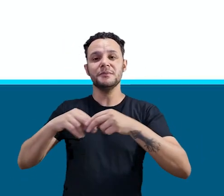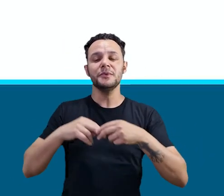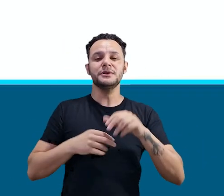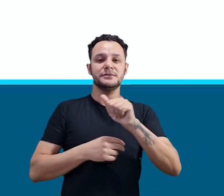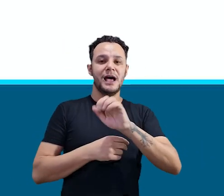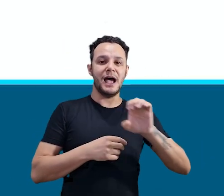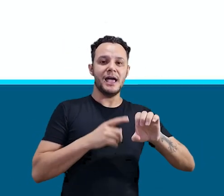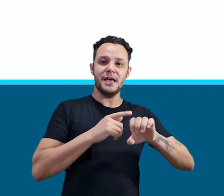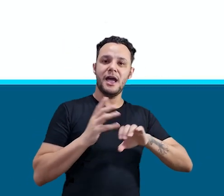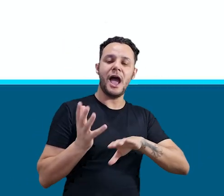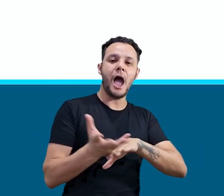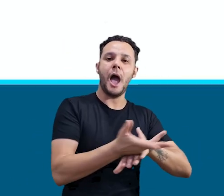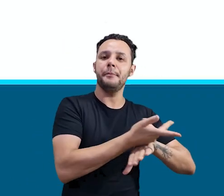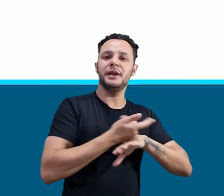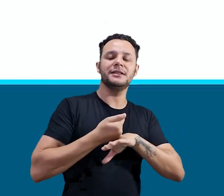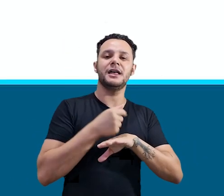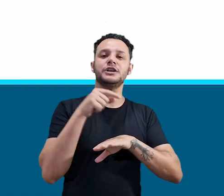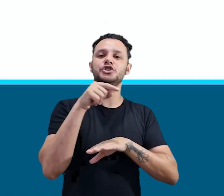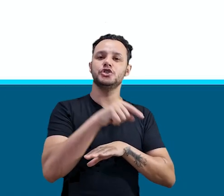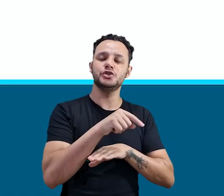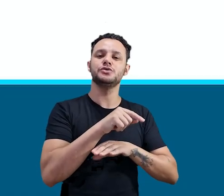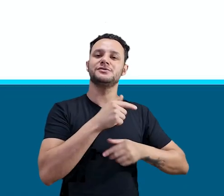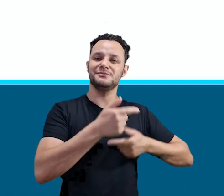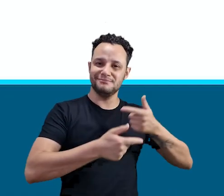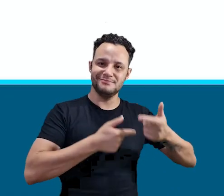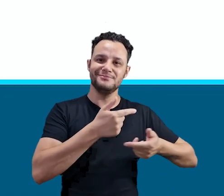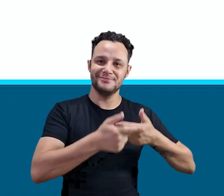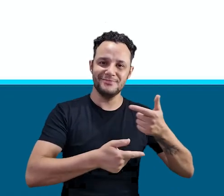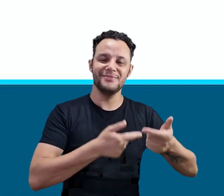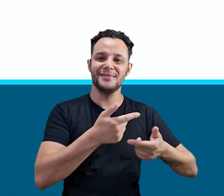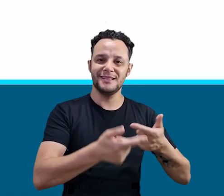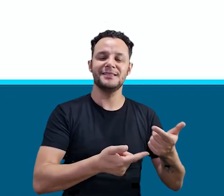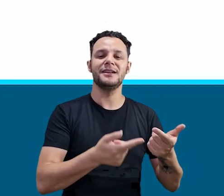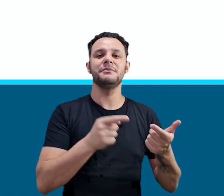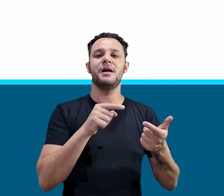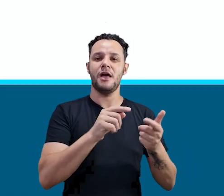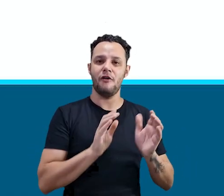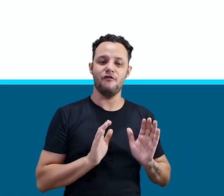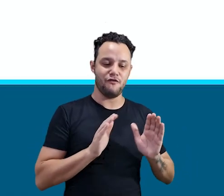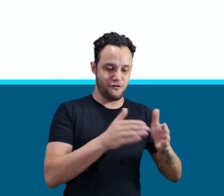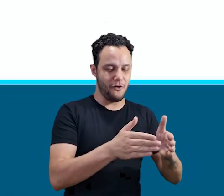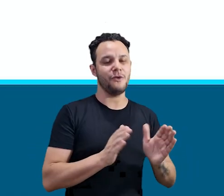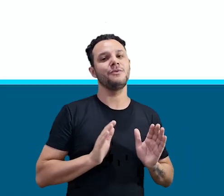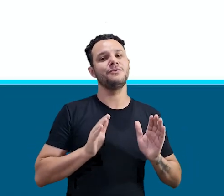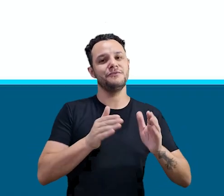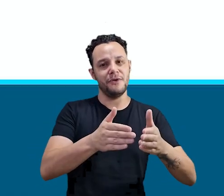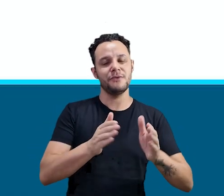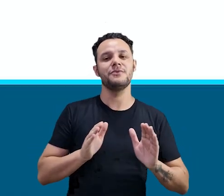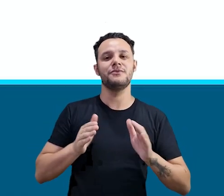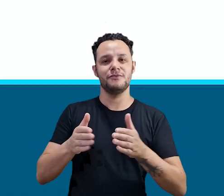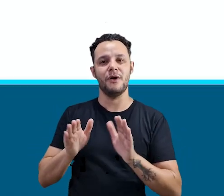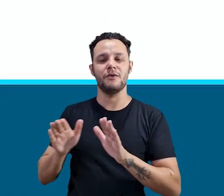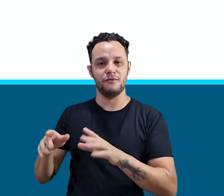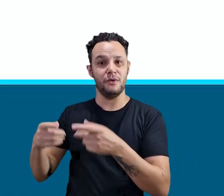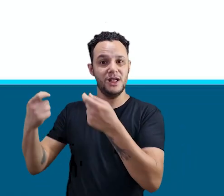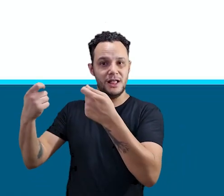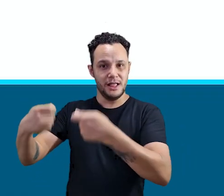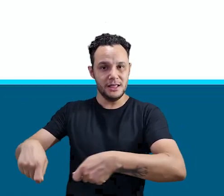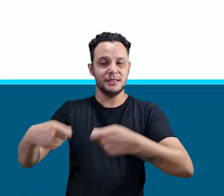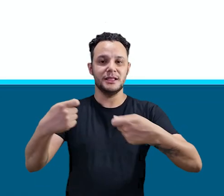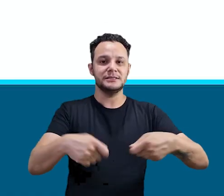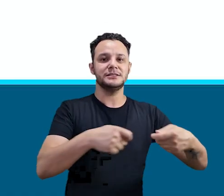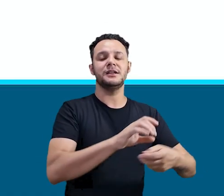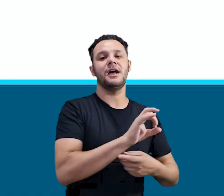essas habilidades que o AEE vai desenvolver, vai trabalhar, né, especificamente com cada criança,